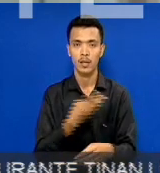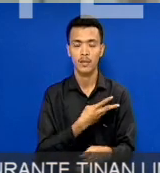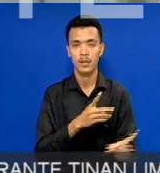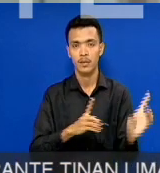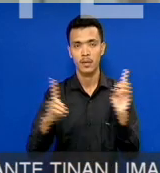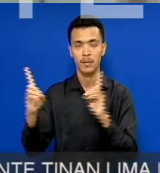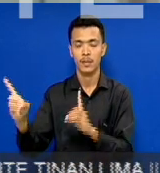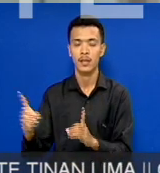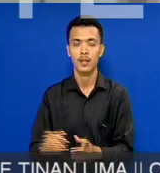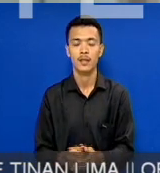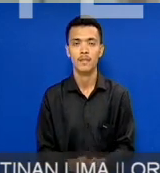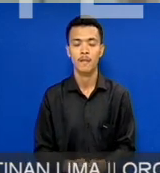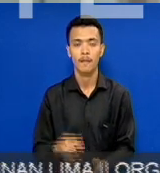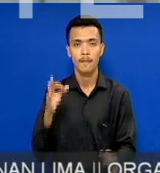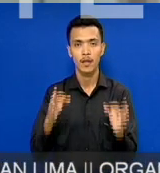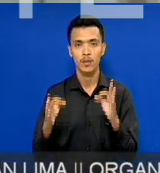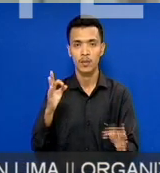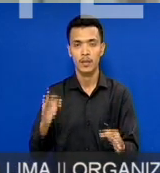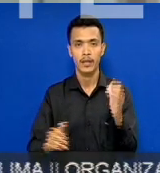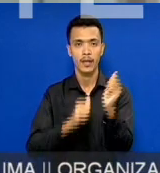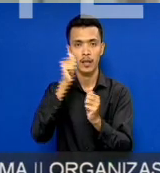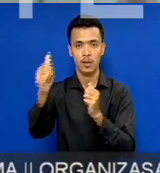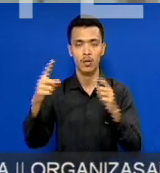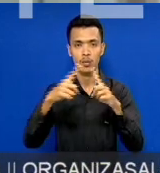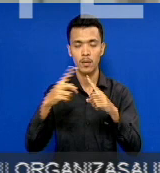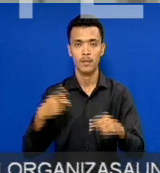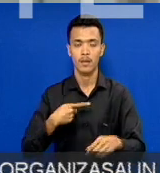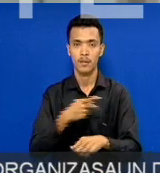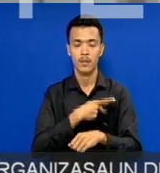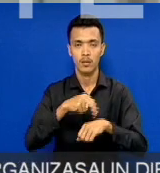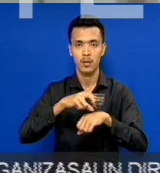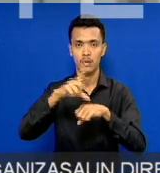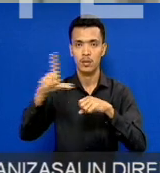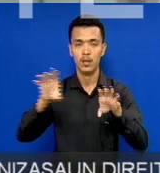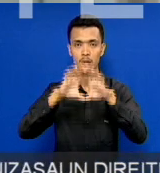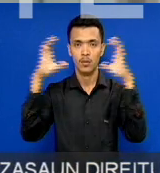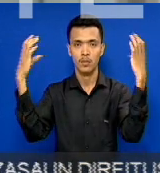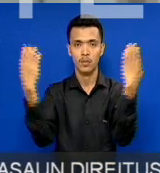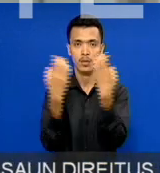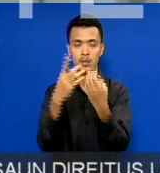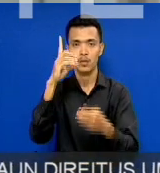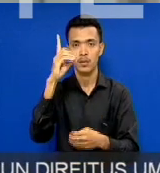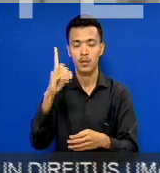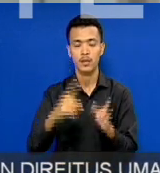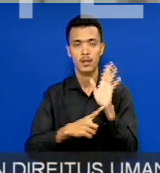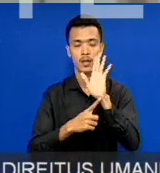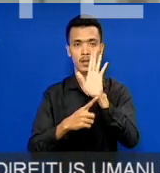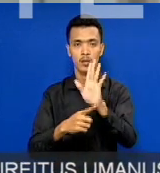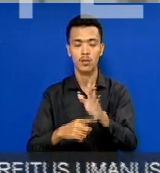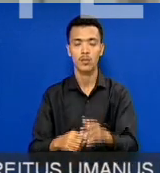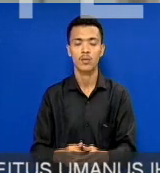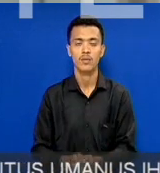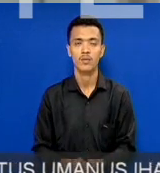tiona nunemos ame informa ia parlamento nasional kata ia komisão de kata ame mos halo divulgação ya o